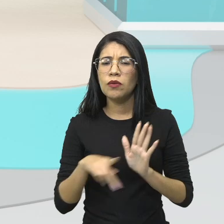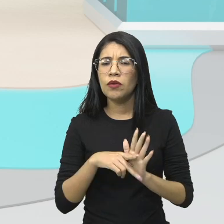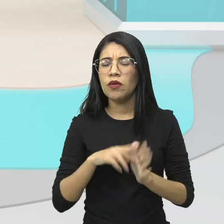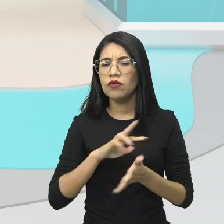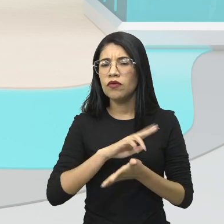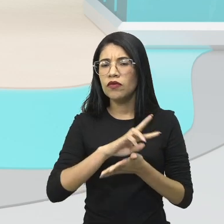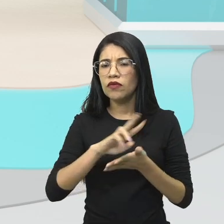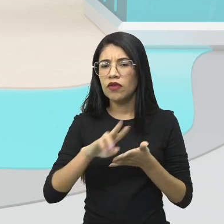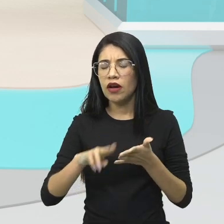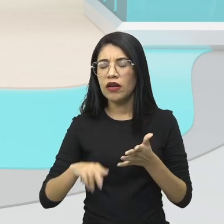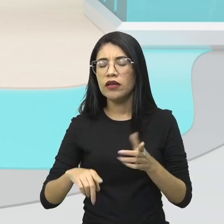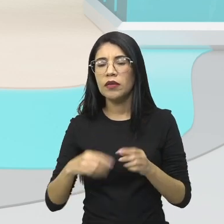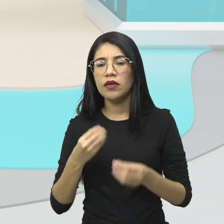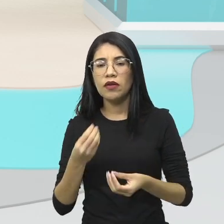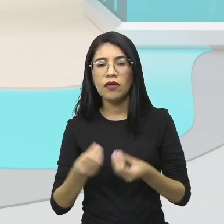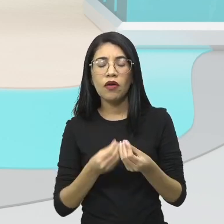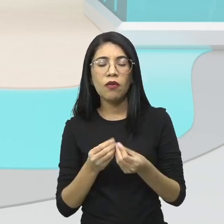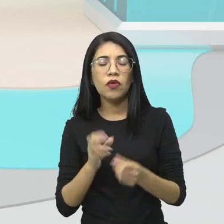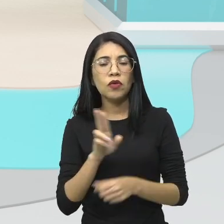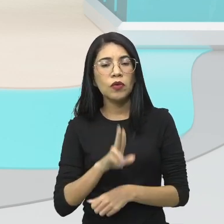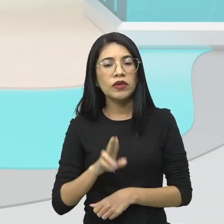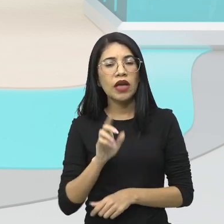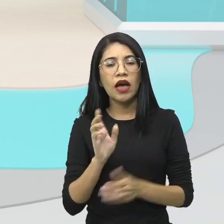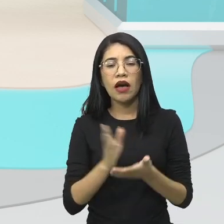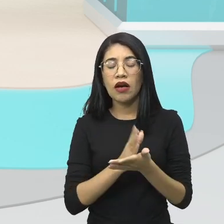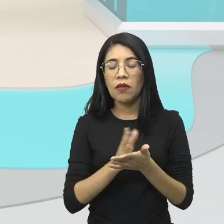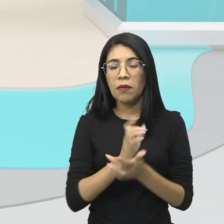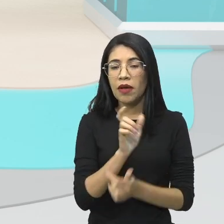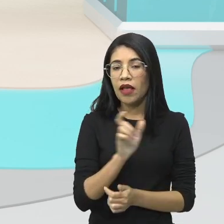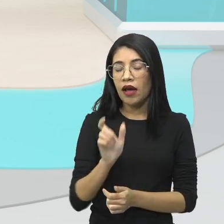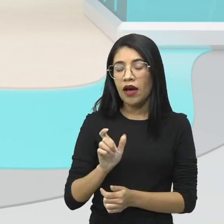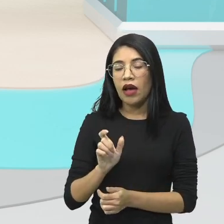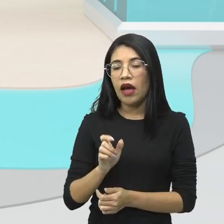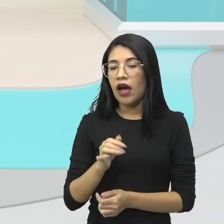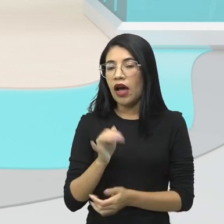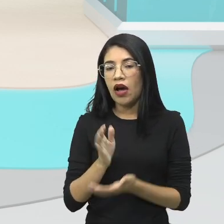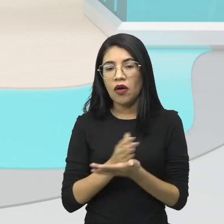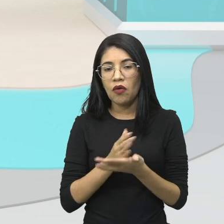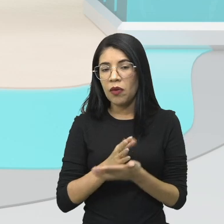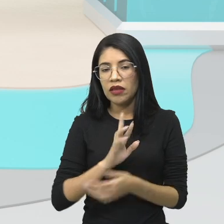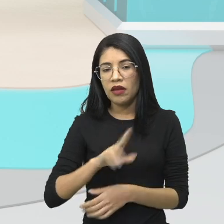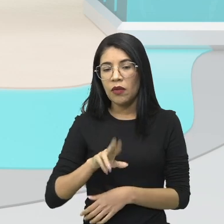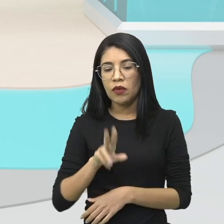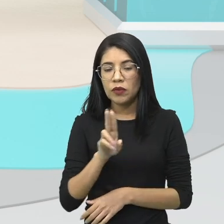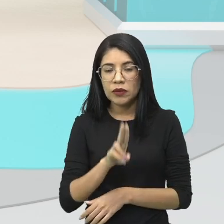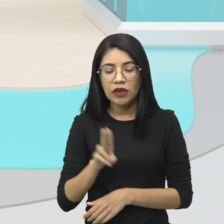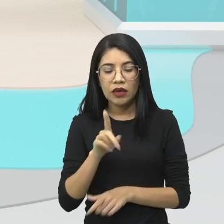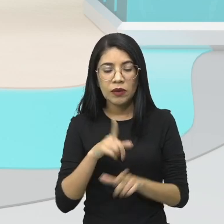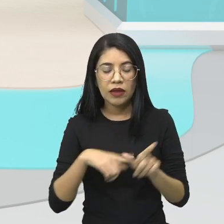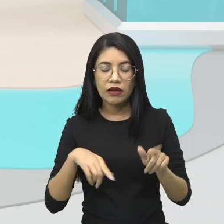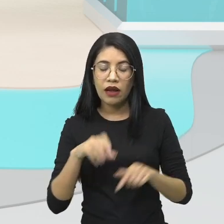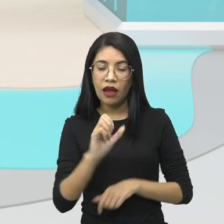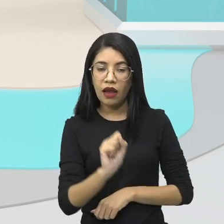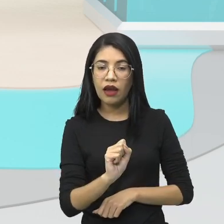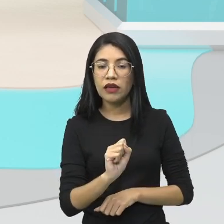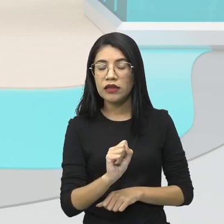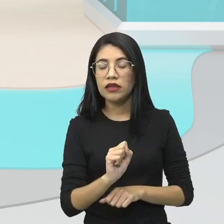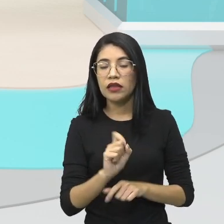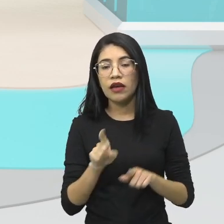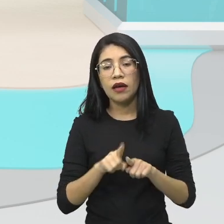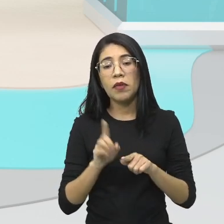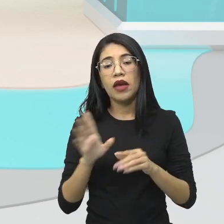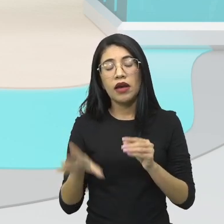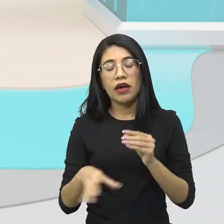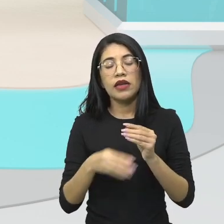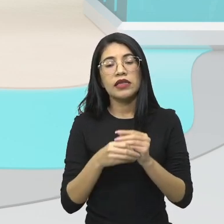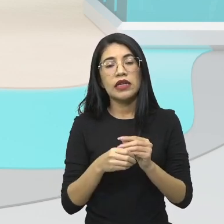especificações, né, para alguns tipos de palavras. Nem todas as palavras só o plural só se faz com S ou não. Nós temos aí o acréscimo de